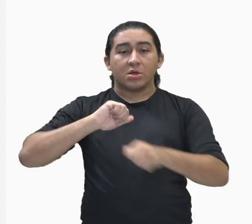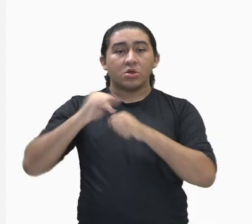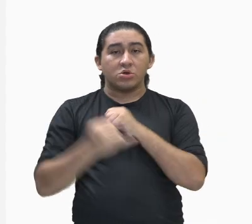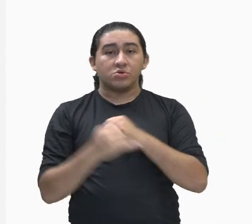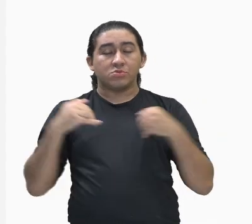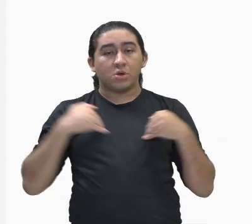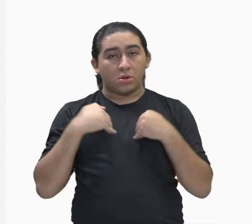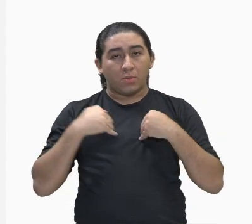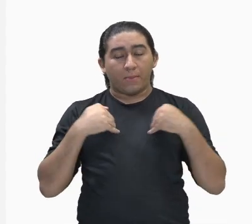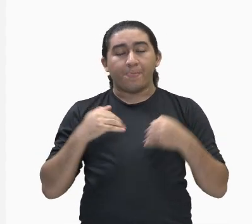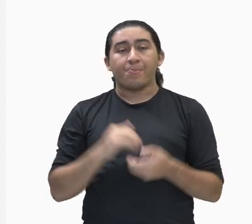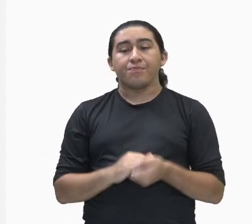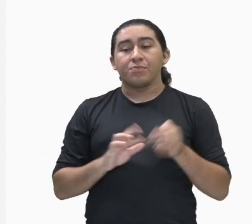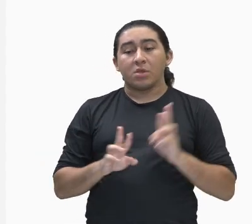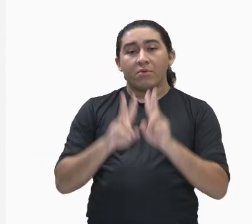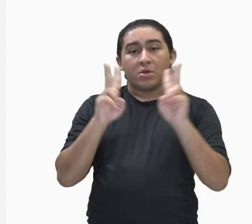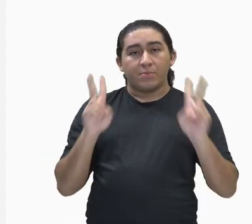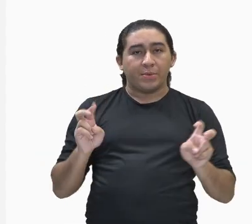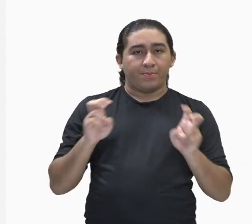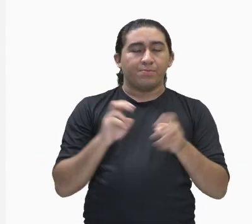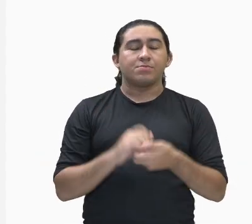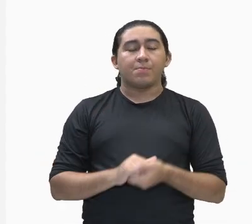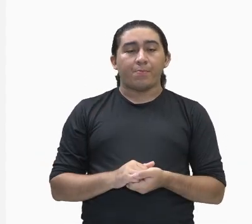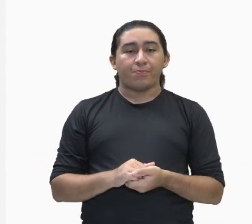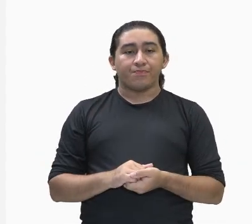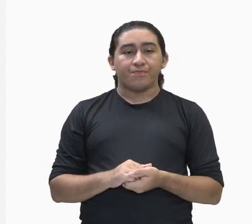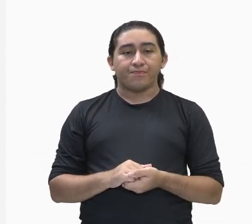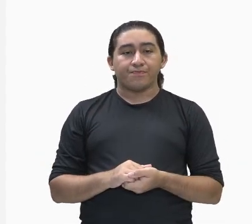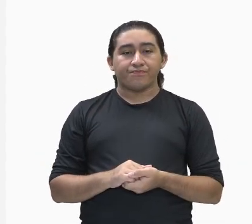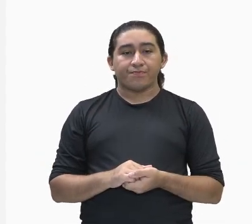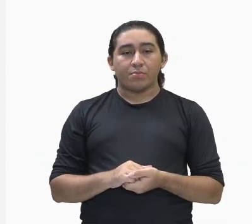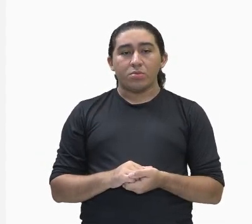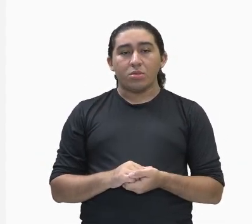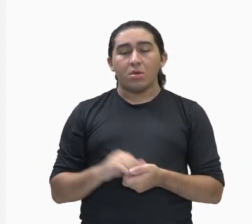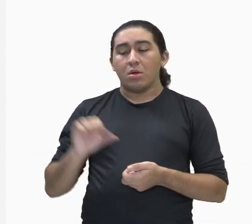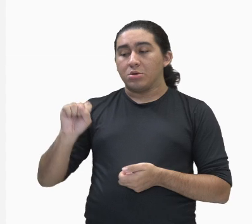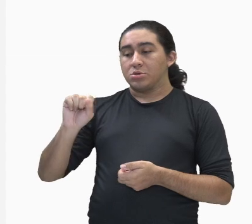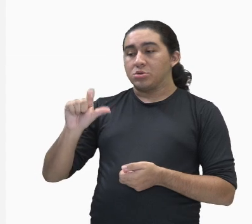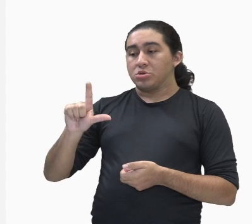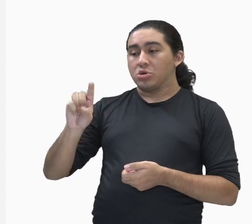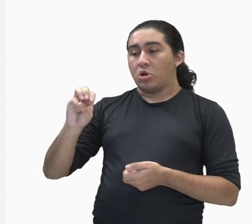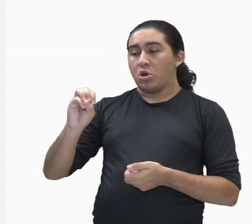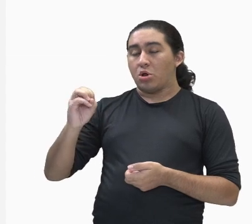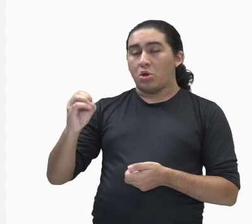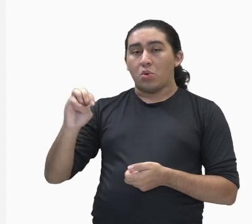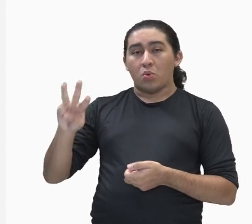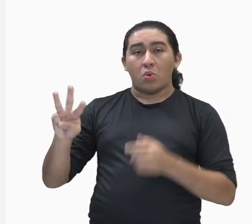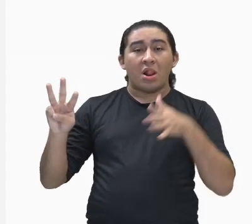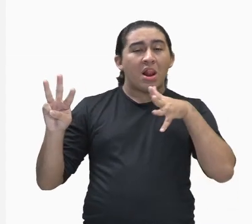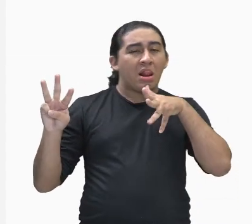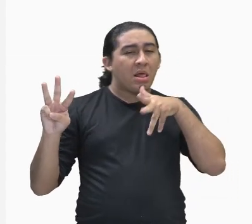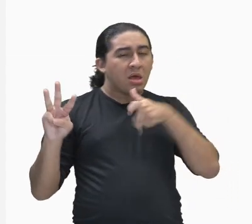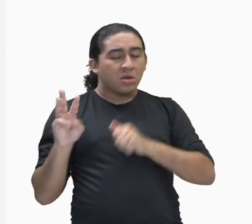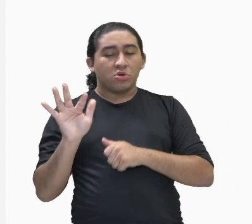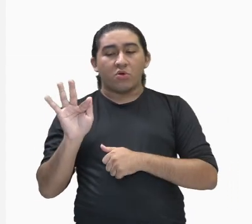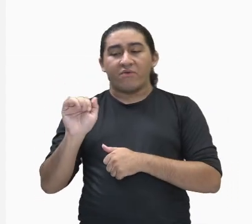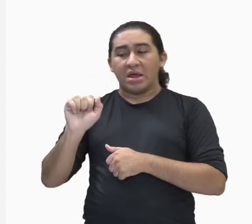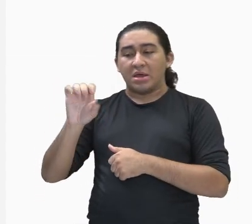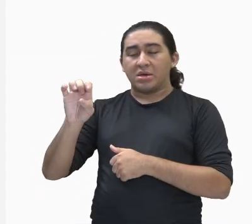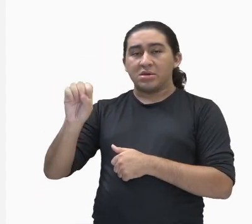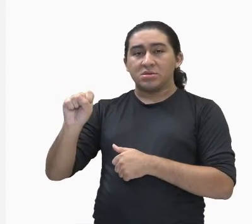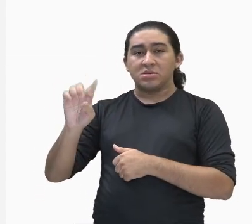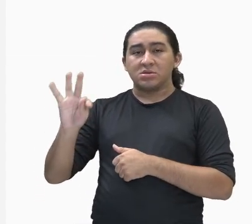animals. Adjetivos sobre, né, relacionado a animais. Slow, lento. Fast,